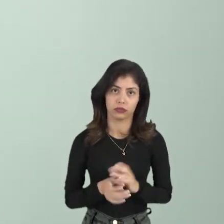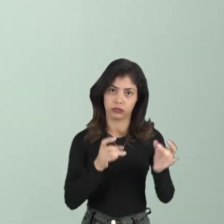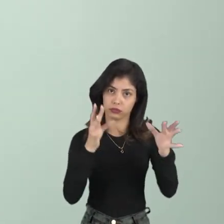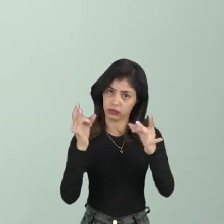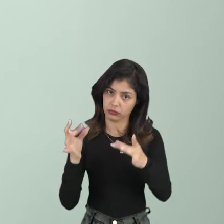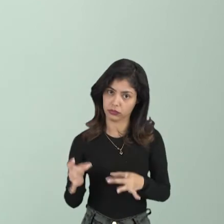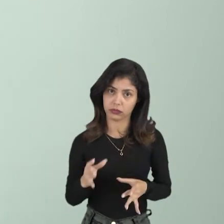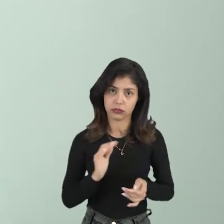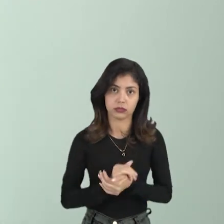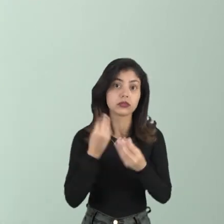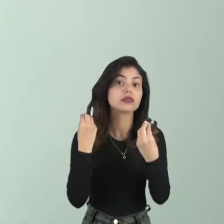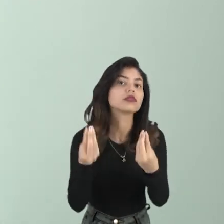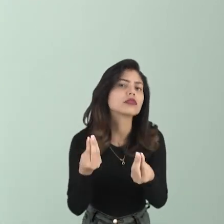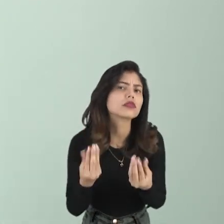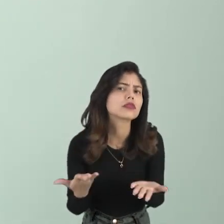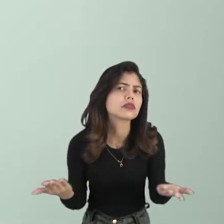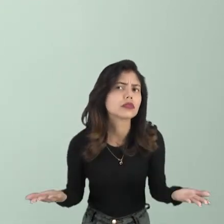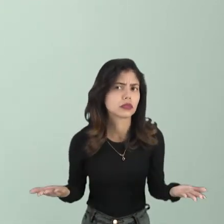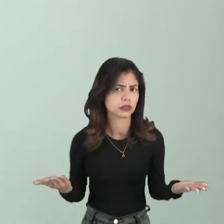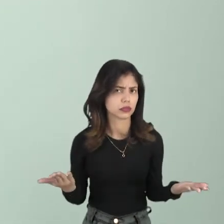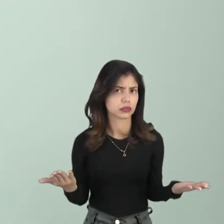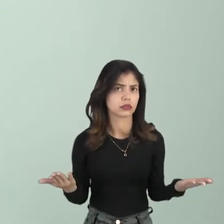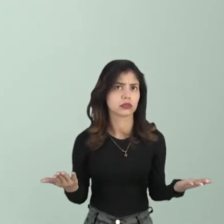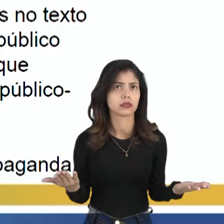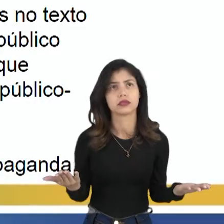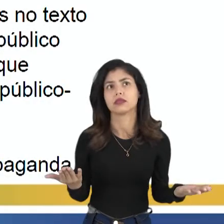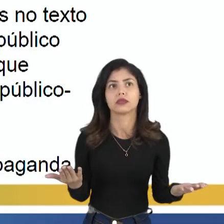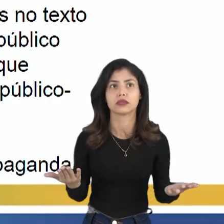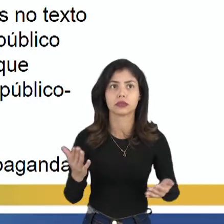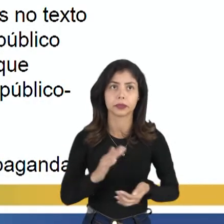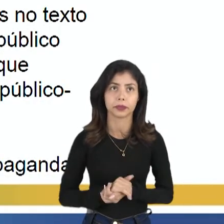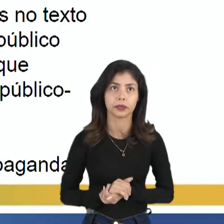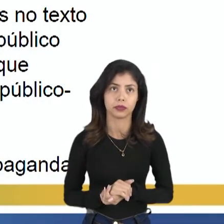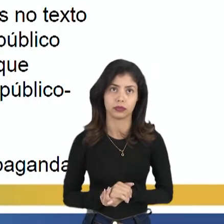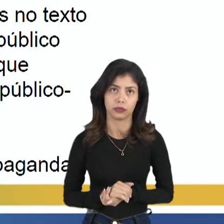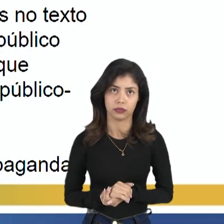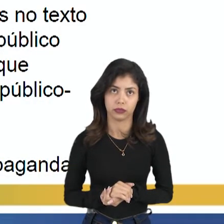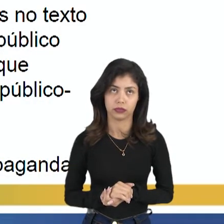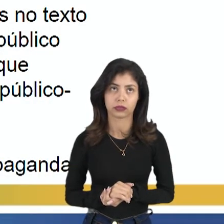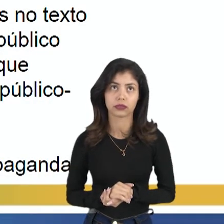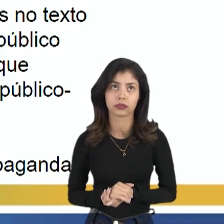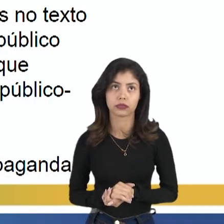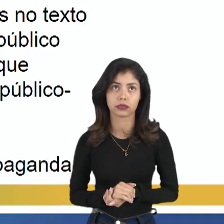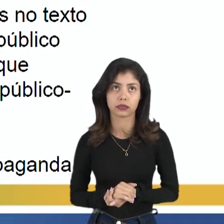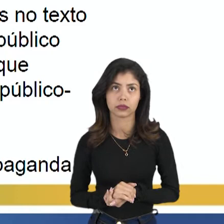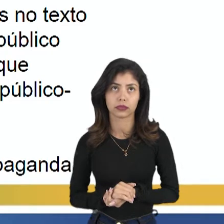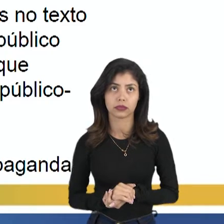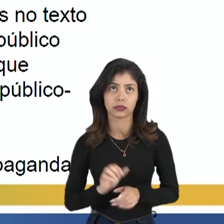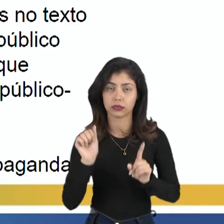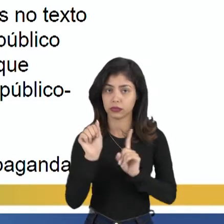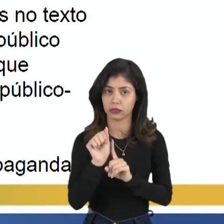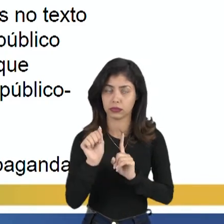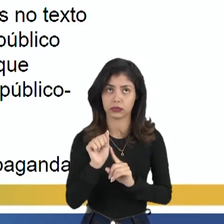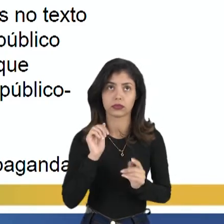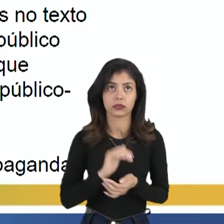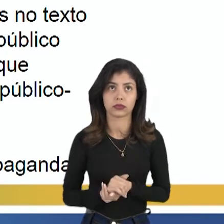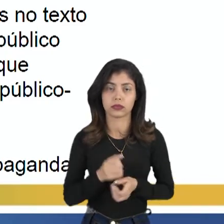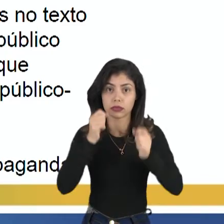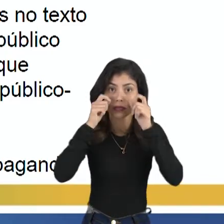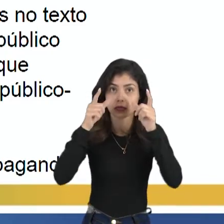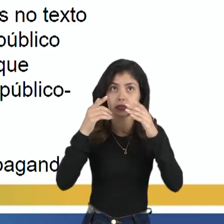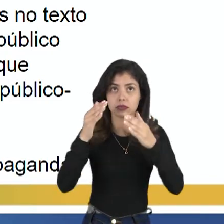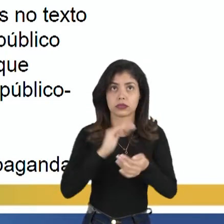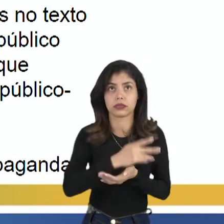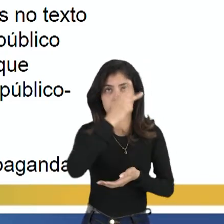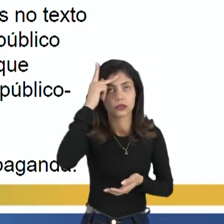vender. Tá, de vender para quem? Então, vamos para Alternativas: A. Atrair a